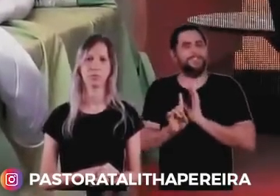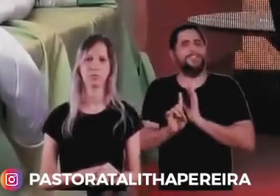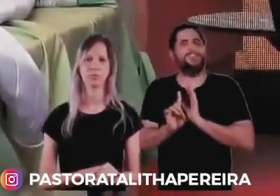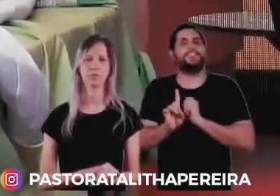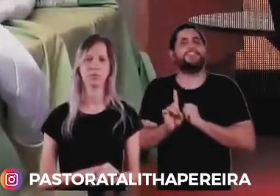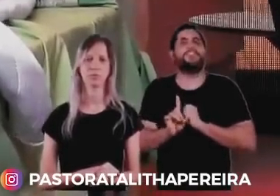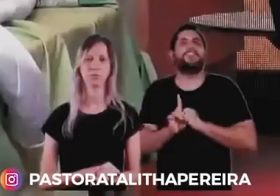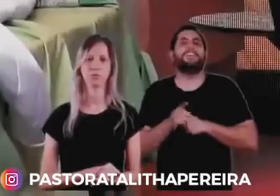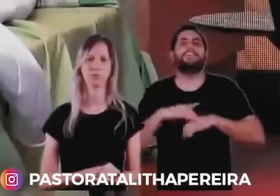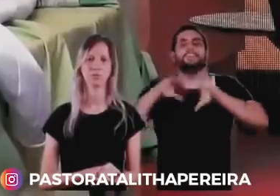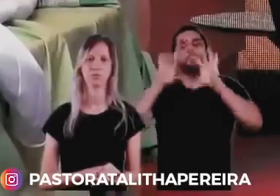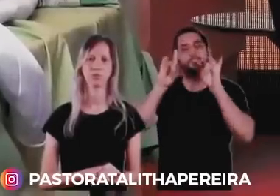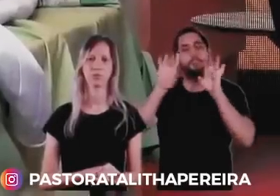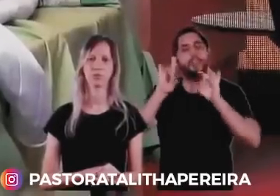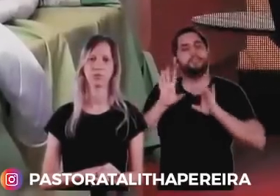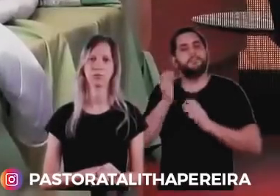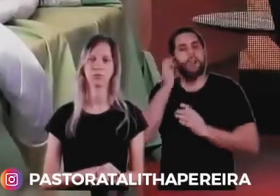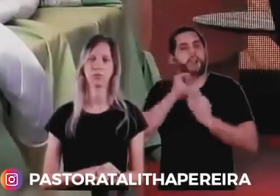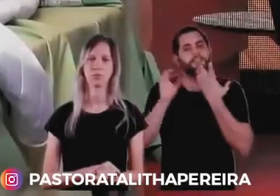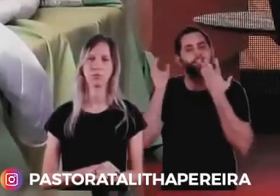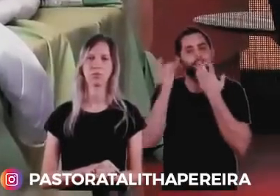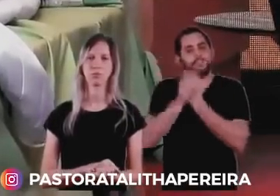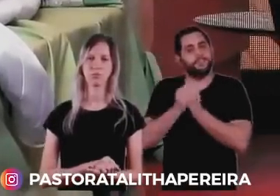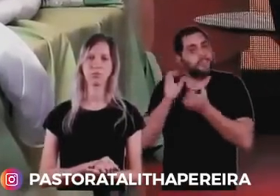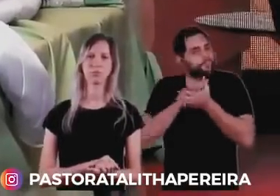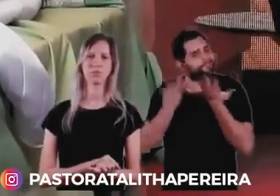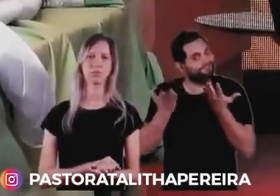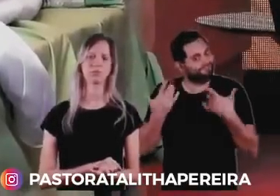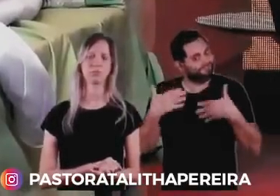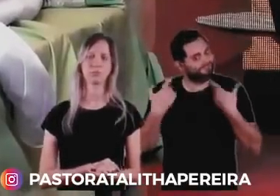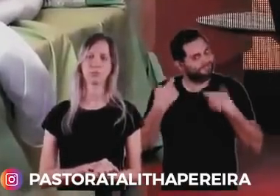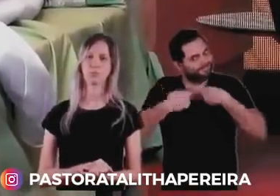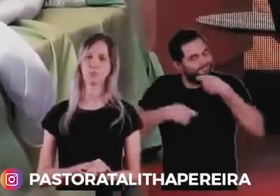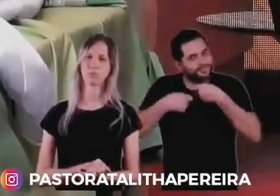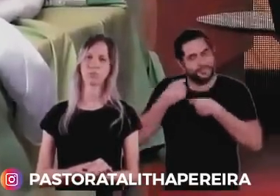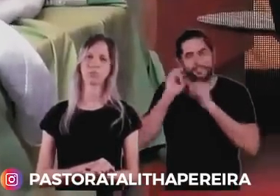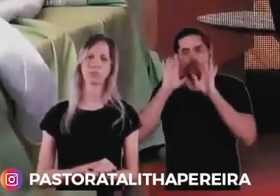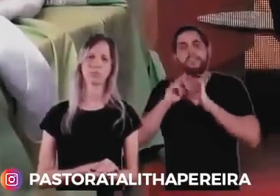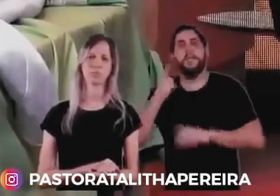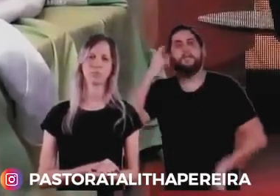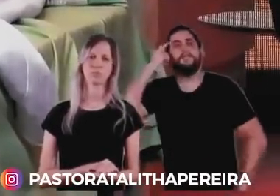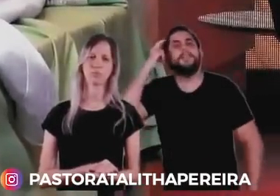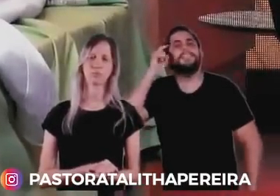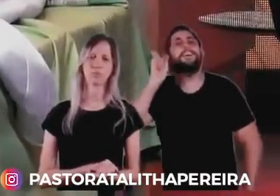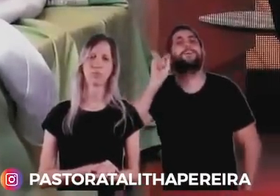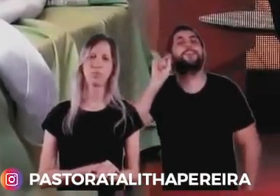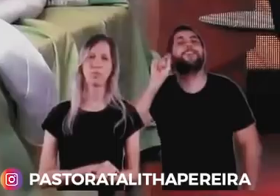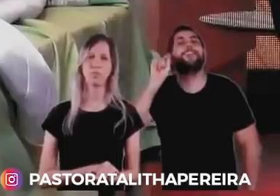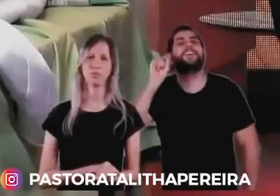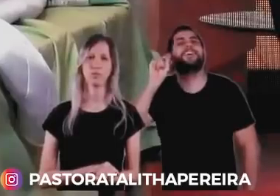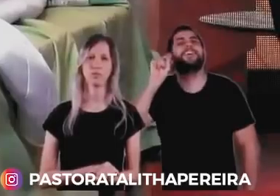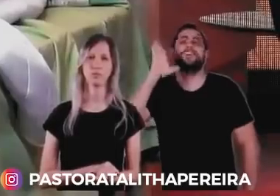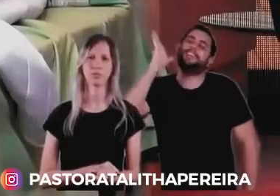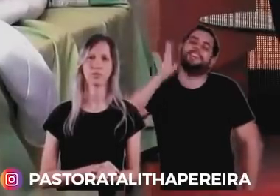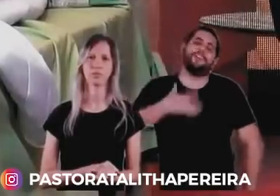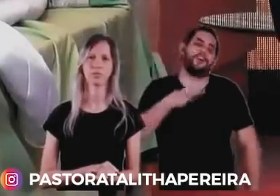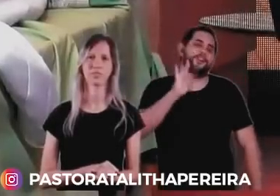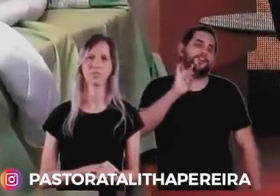momento especial com a esposa, aquele momento especial com a esposa, aí o que vem na mente do cara?